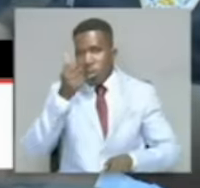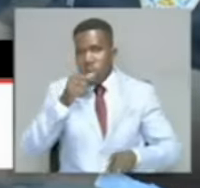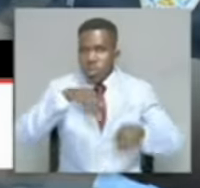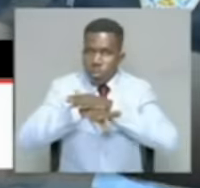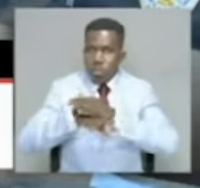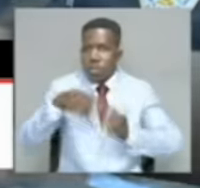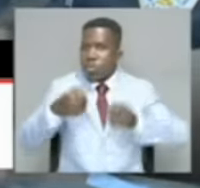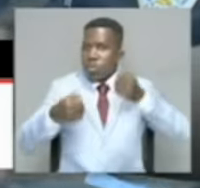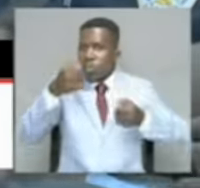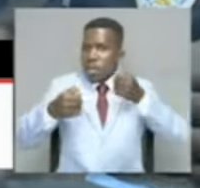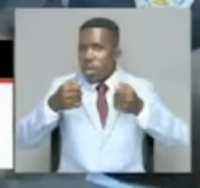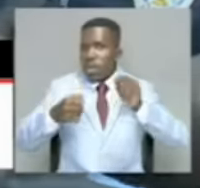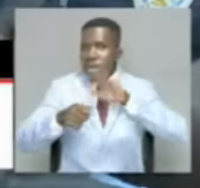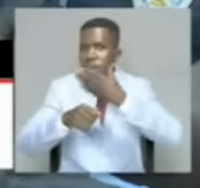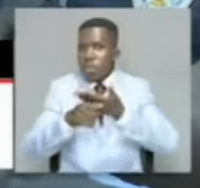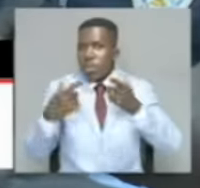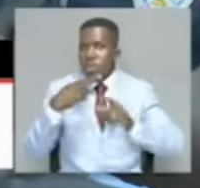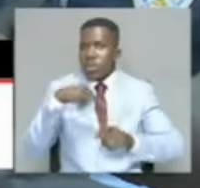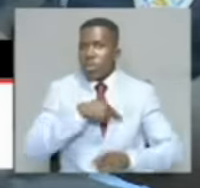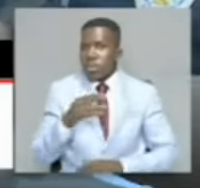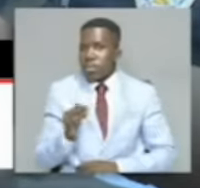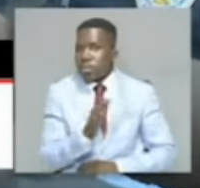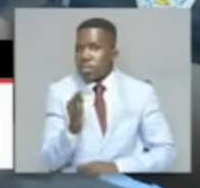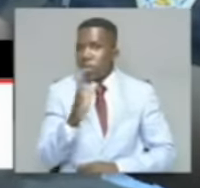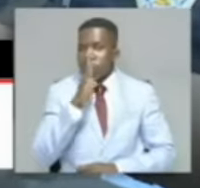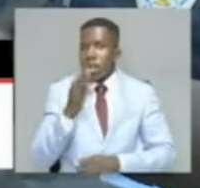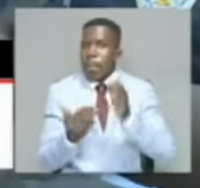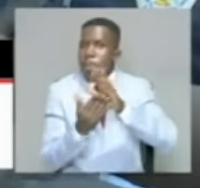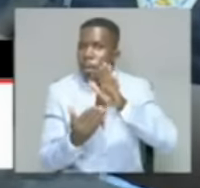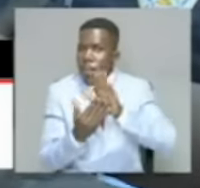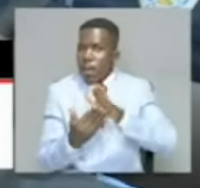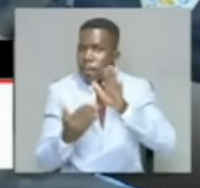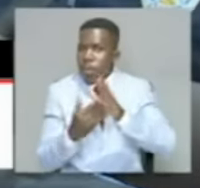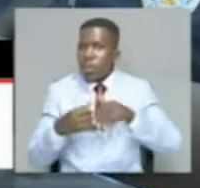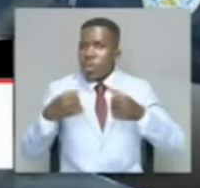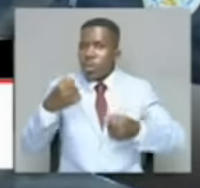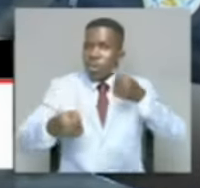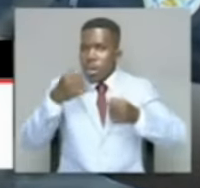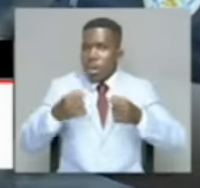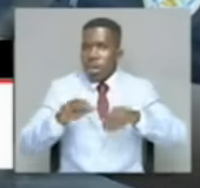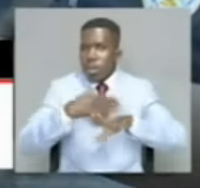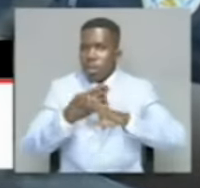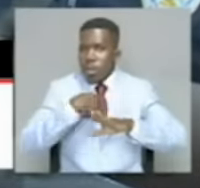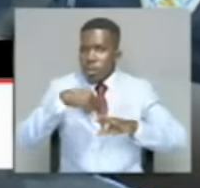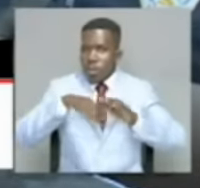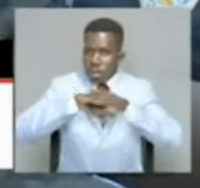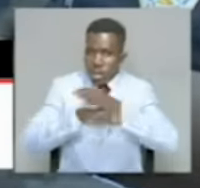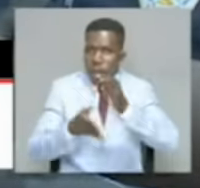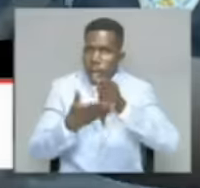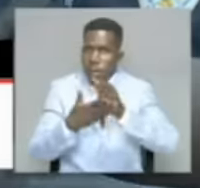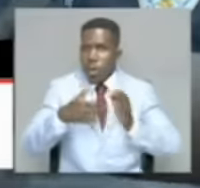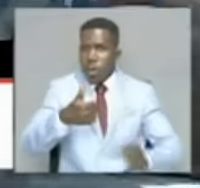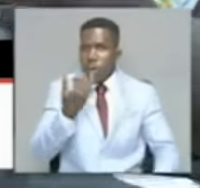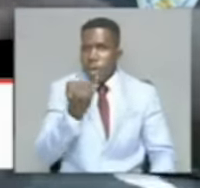carro. Posto em andamento, ele disse para o carro no Raul, vou entrar aqui no banco BIC. Entrou no